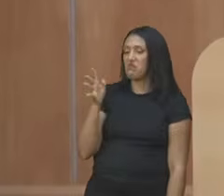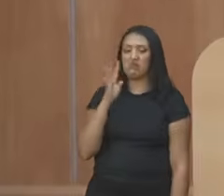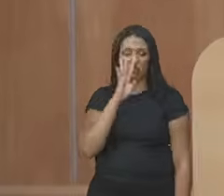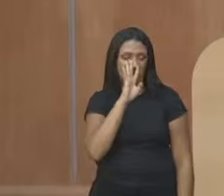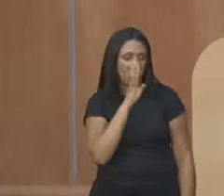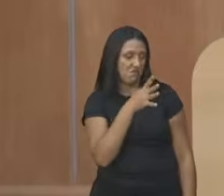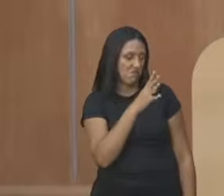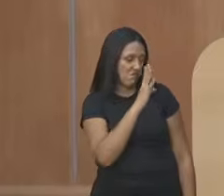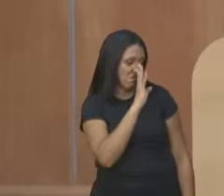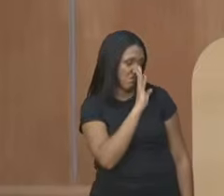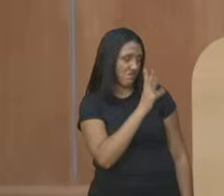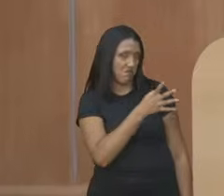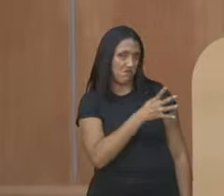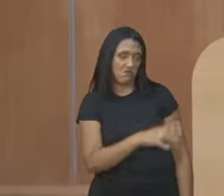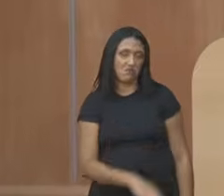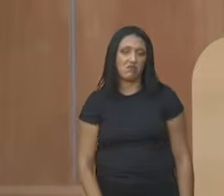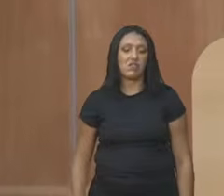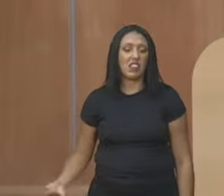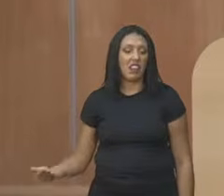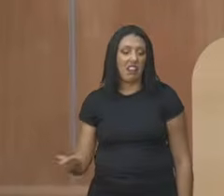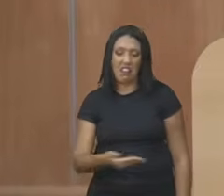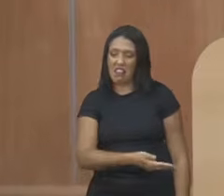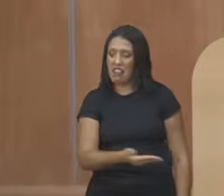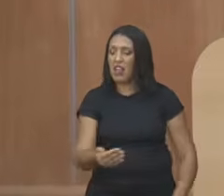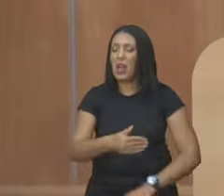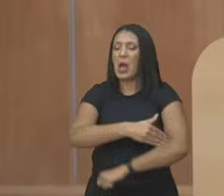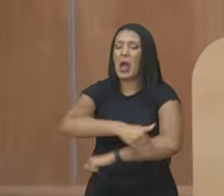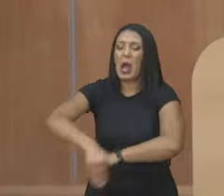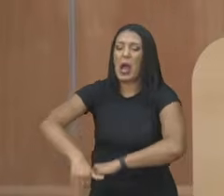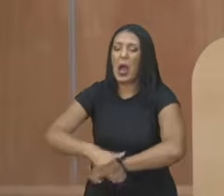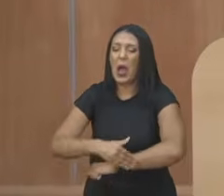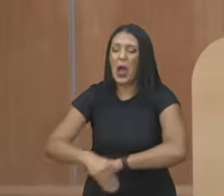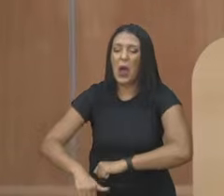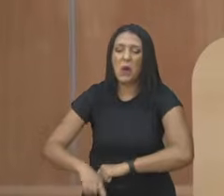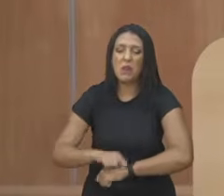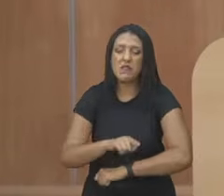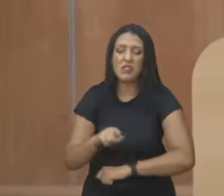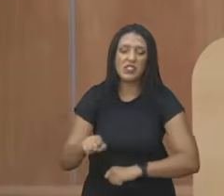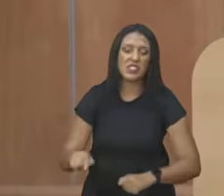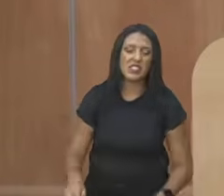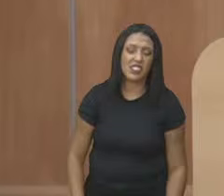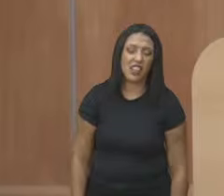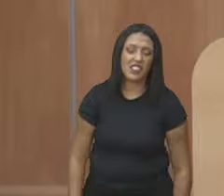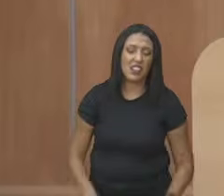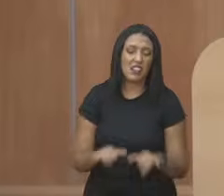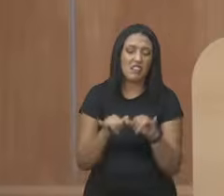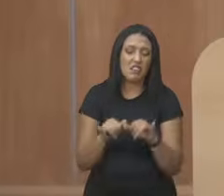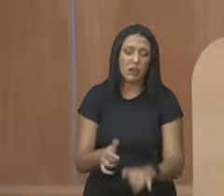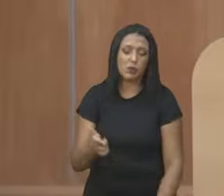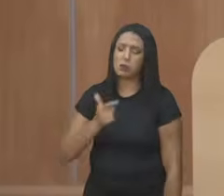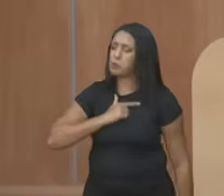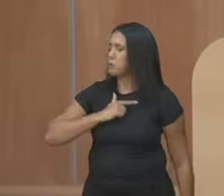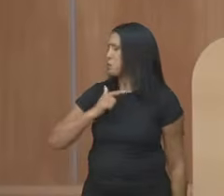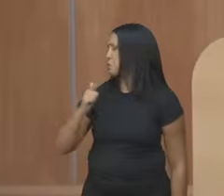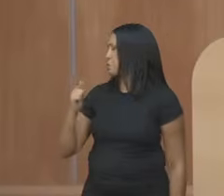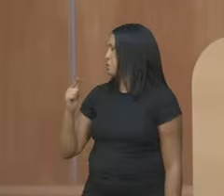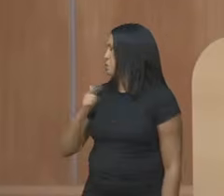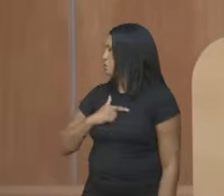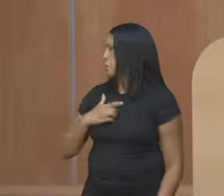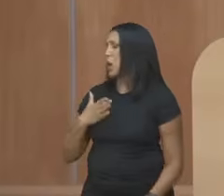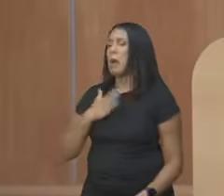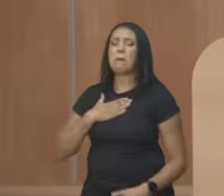gente, deixando o lugar feio. Mas é um trabalho que as pessoas não entendem como é difícil e a gente não